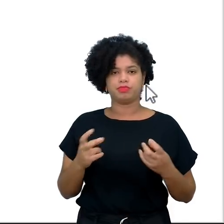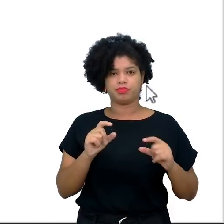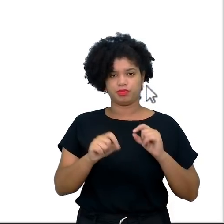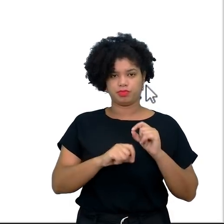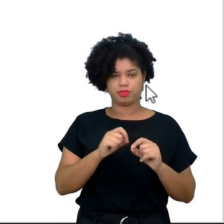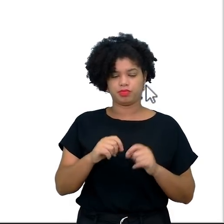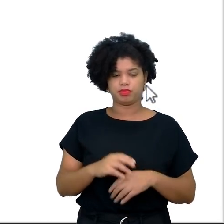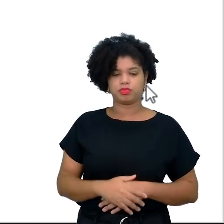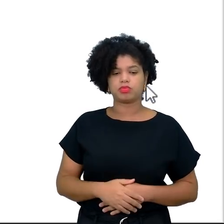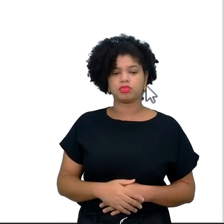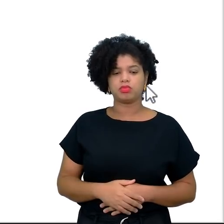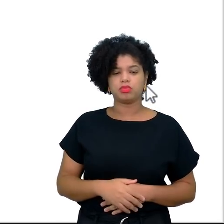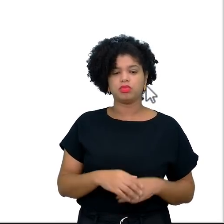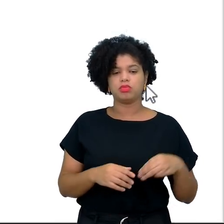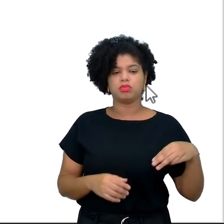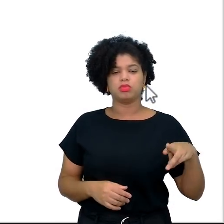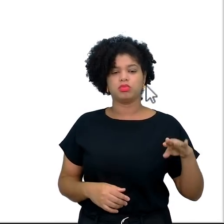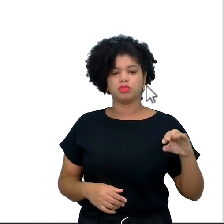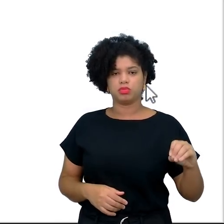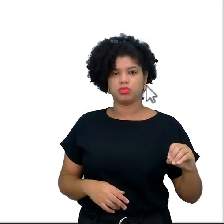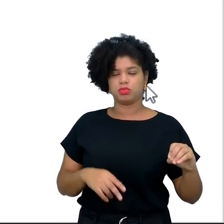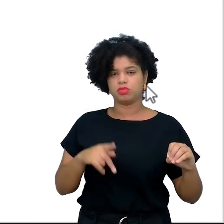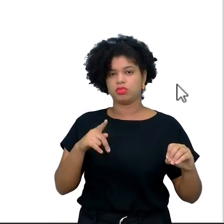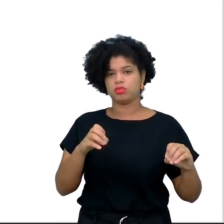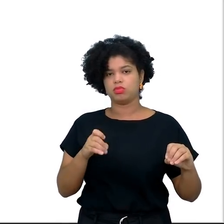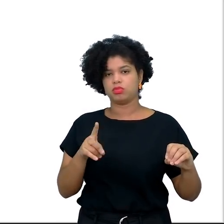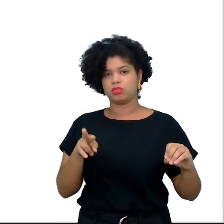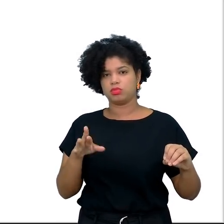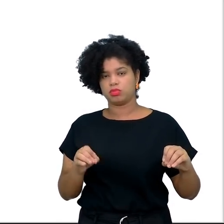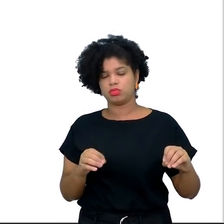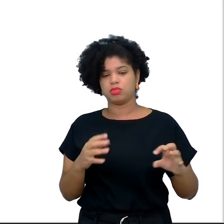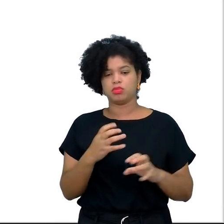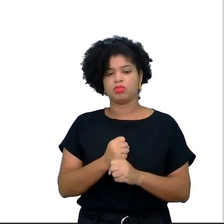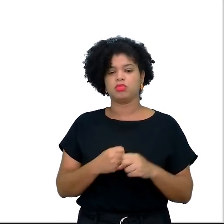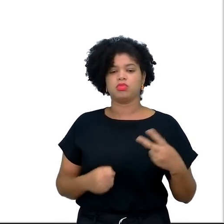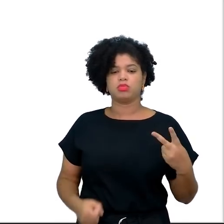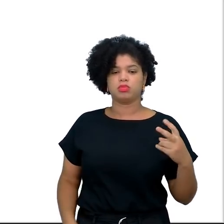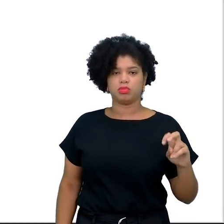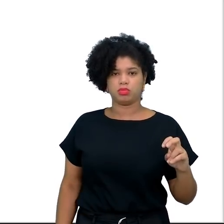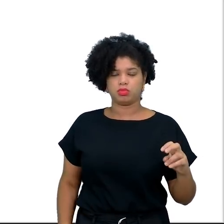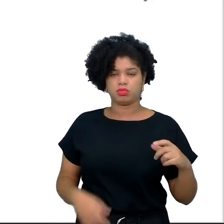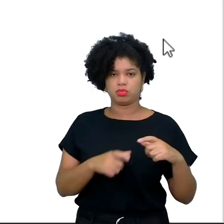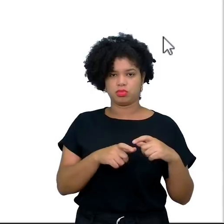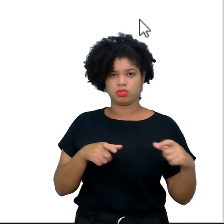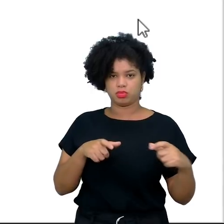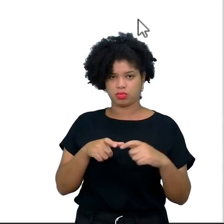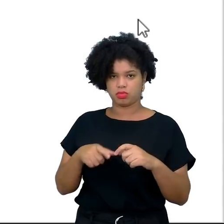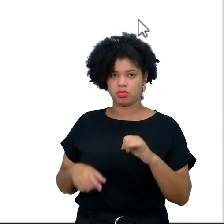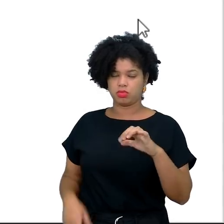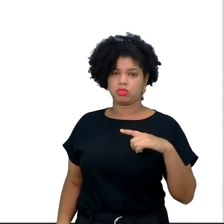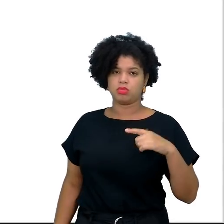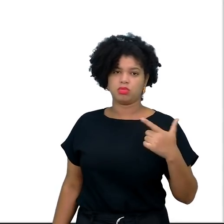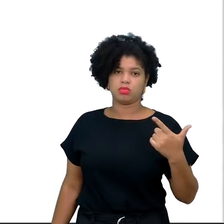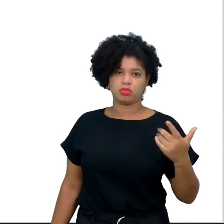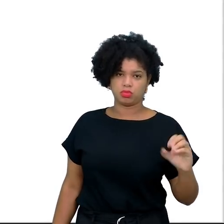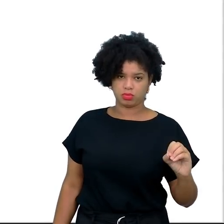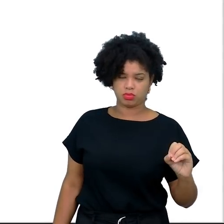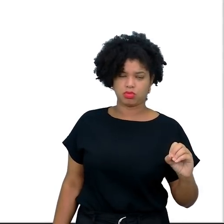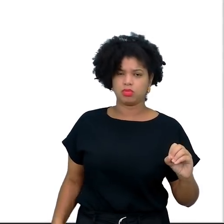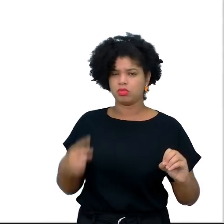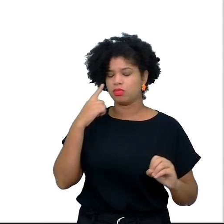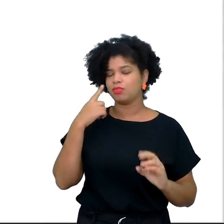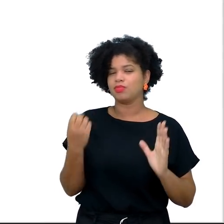que Mário e Pedro, eles têm juntos 25 figurinhas. Então, se Mário tem 10 figurinhas,